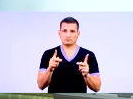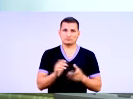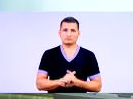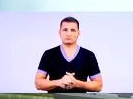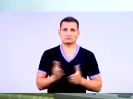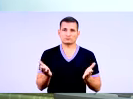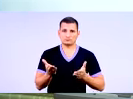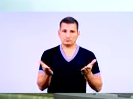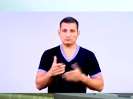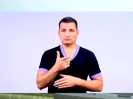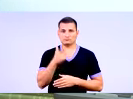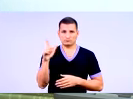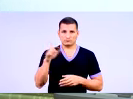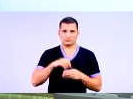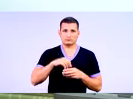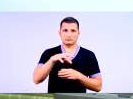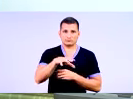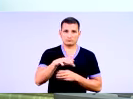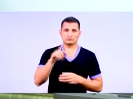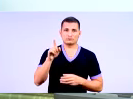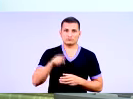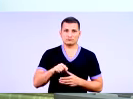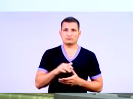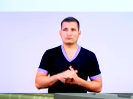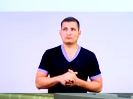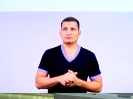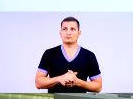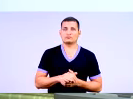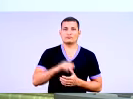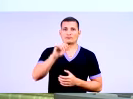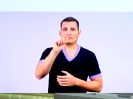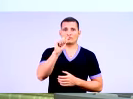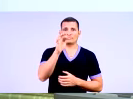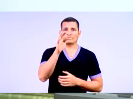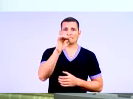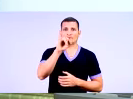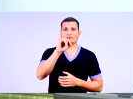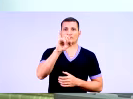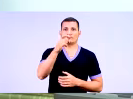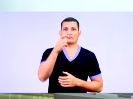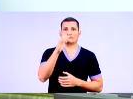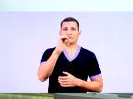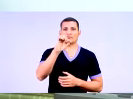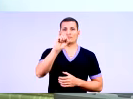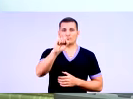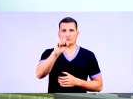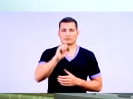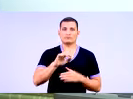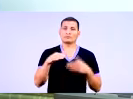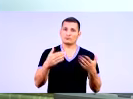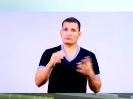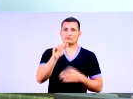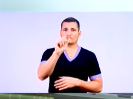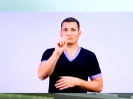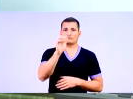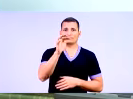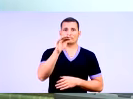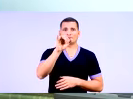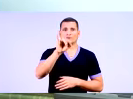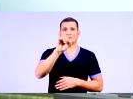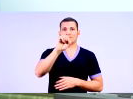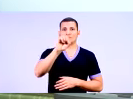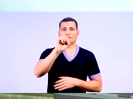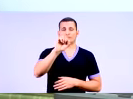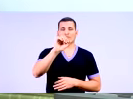num outro conteúdo, que são os afixos. Então, a questão de afixos, ela